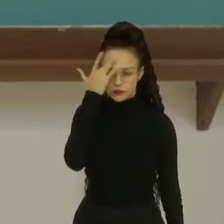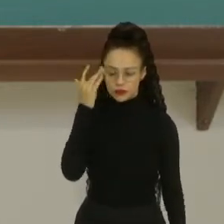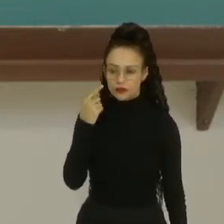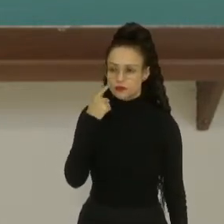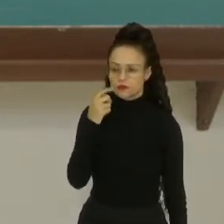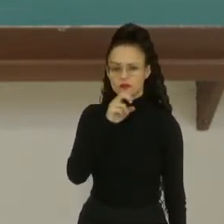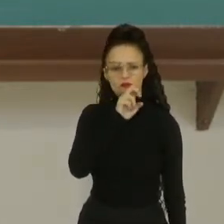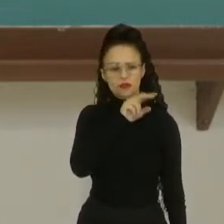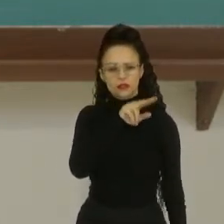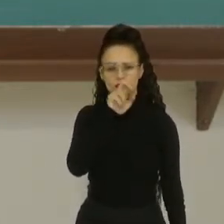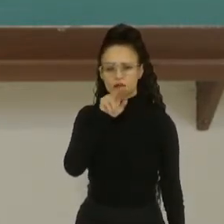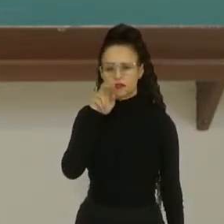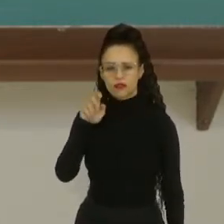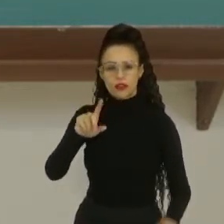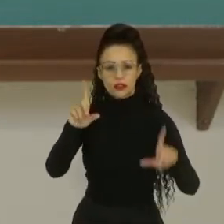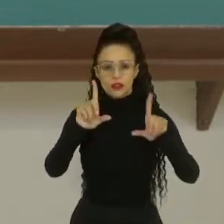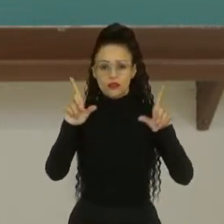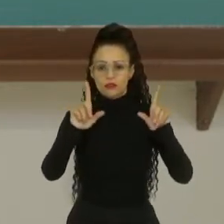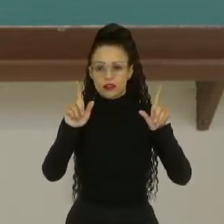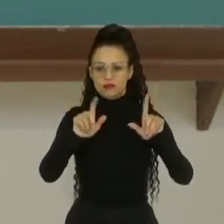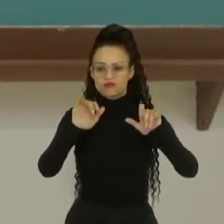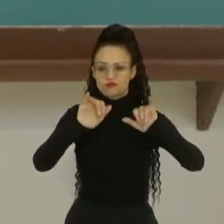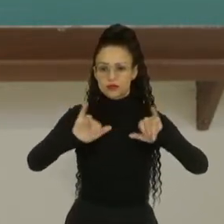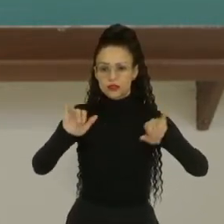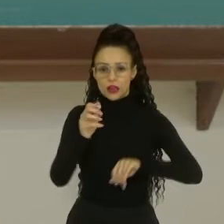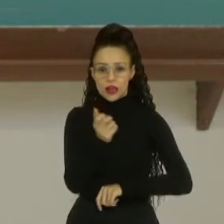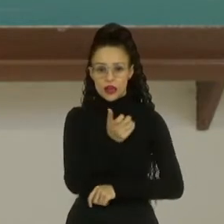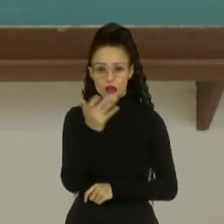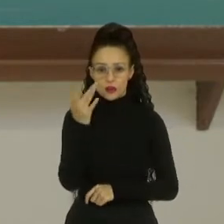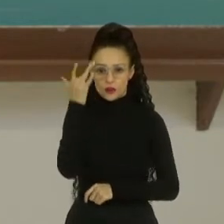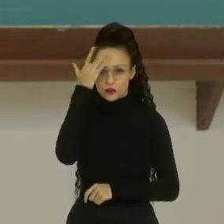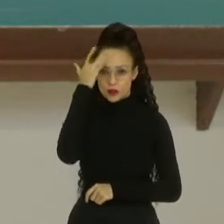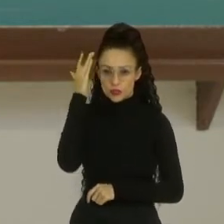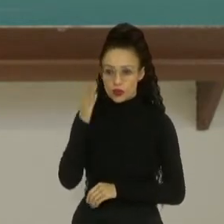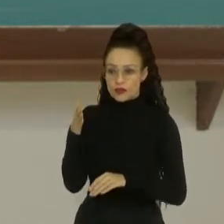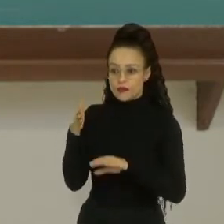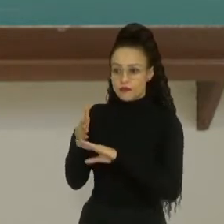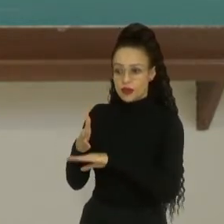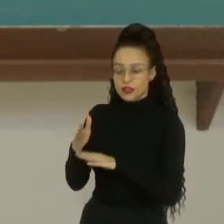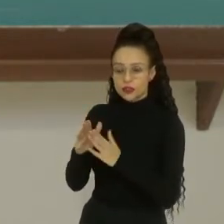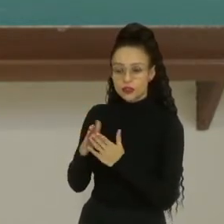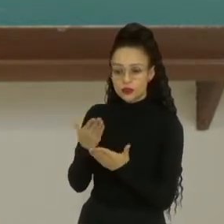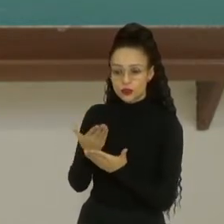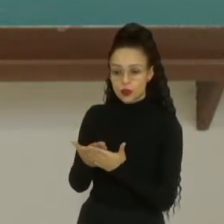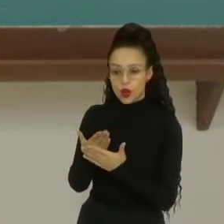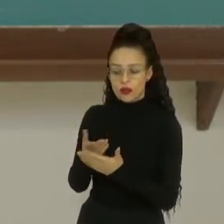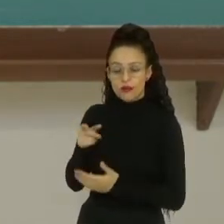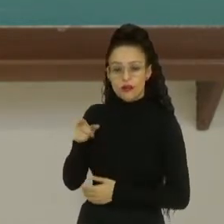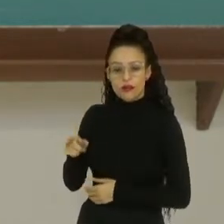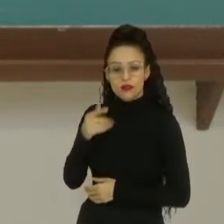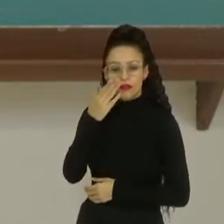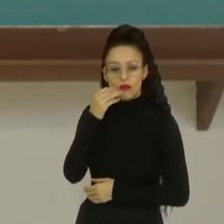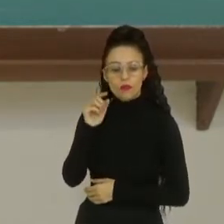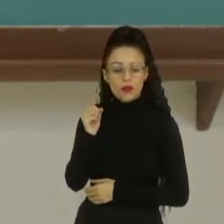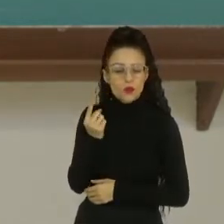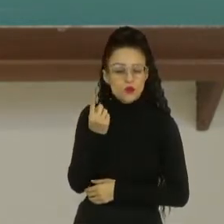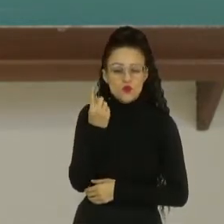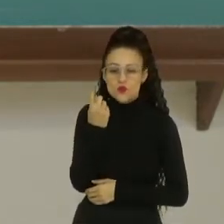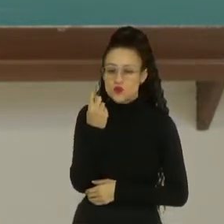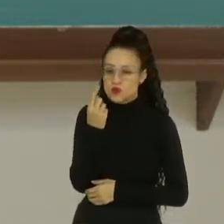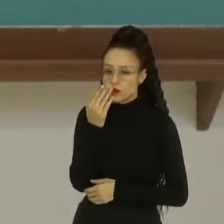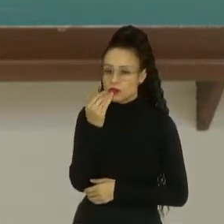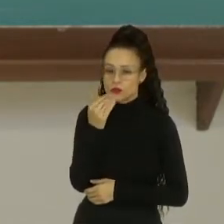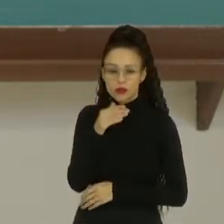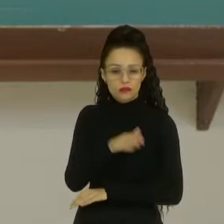por aí, às vezes, reportagens, né? Que algumas pessoas vão para a escola e ali vão ter a única refeição do seu dia,